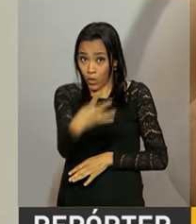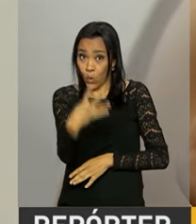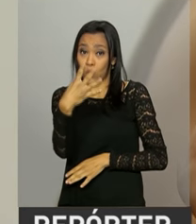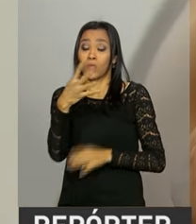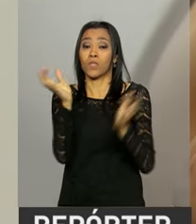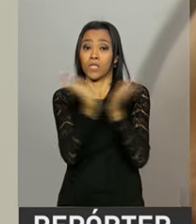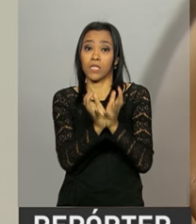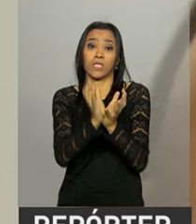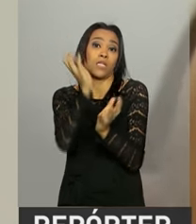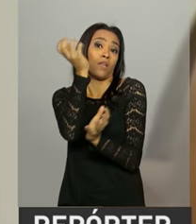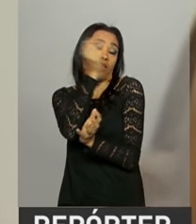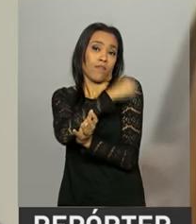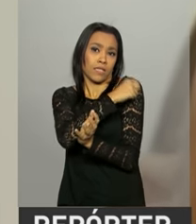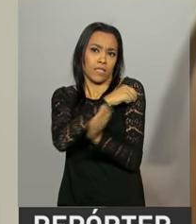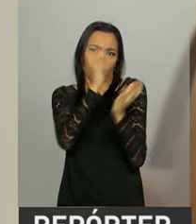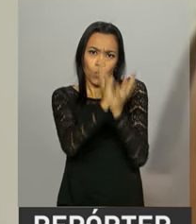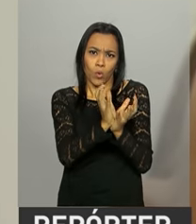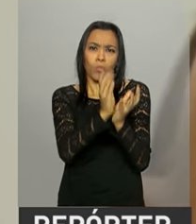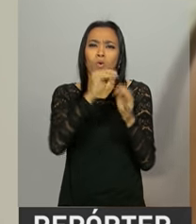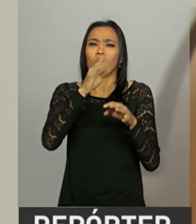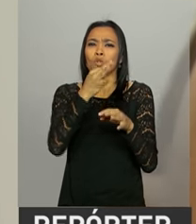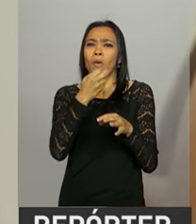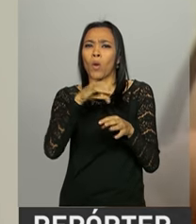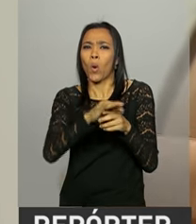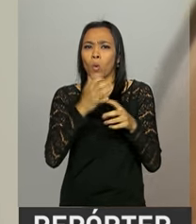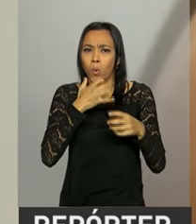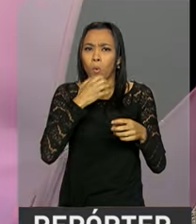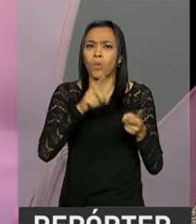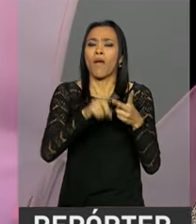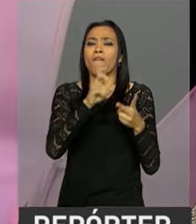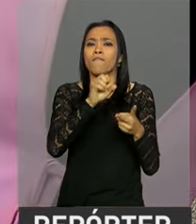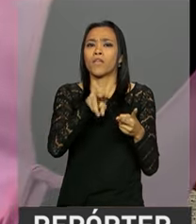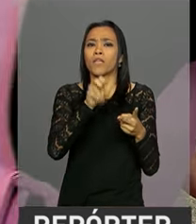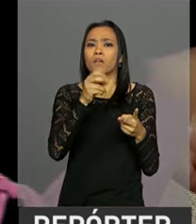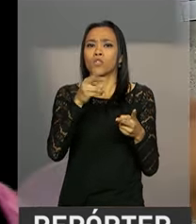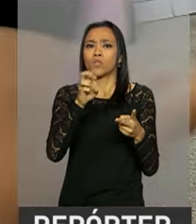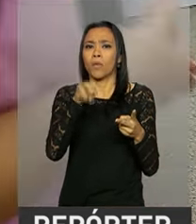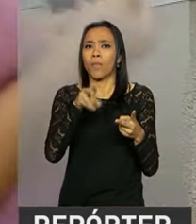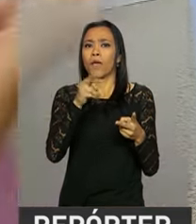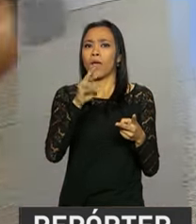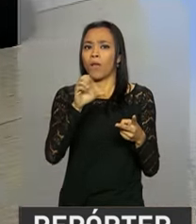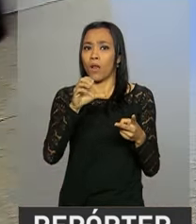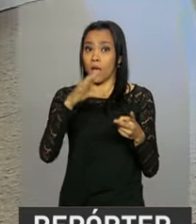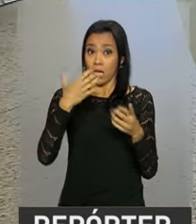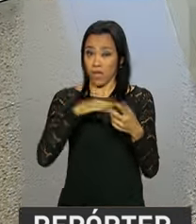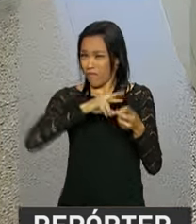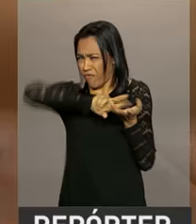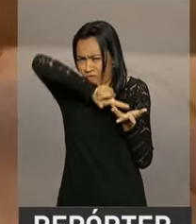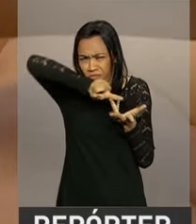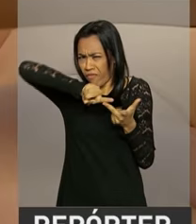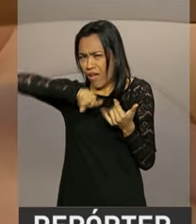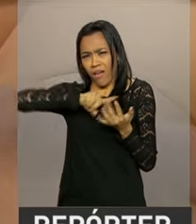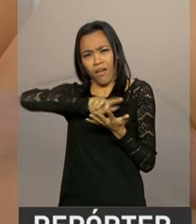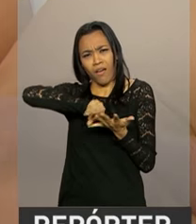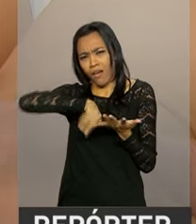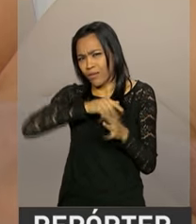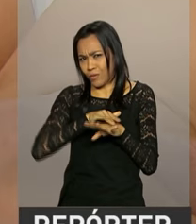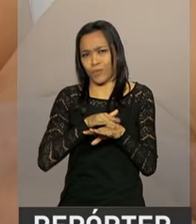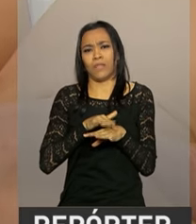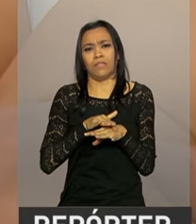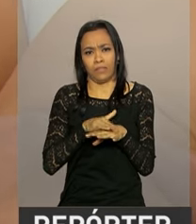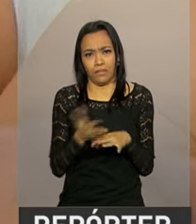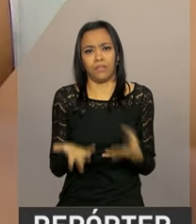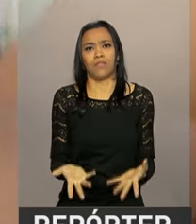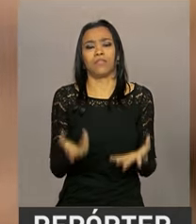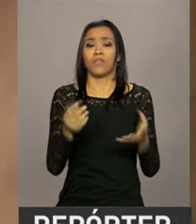contra tuberculose Rot vírus Sarampo rub belula coqueluche cachu e HPV entre outras doenças e só para lembrar